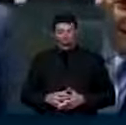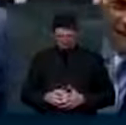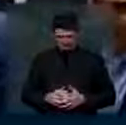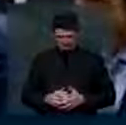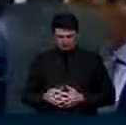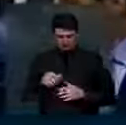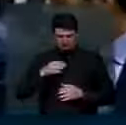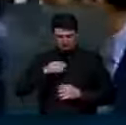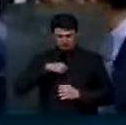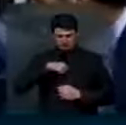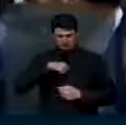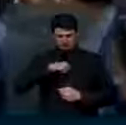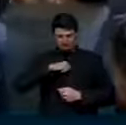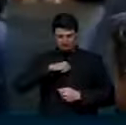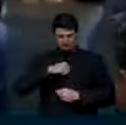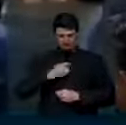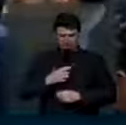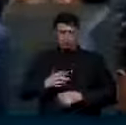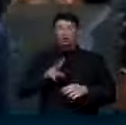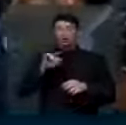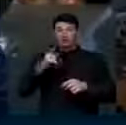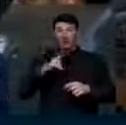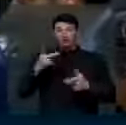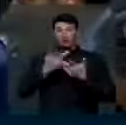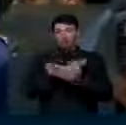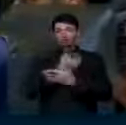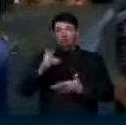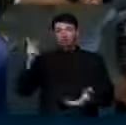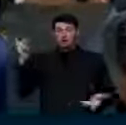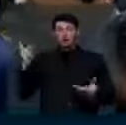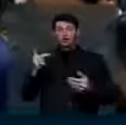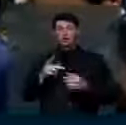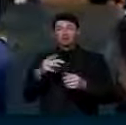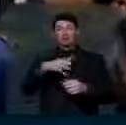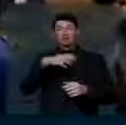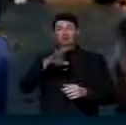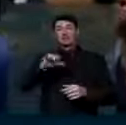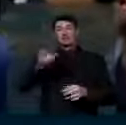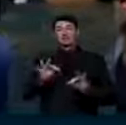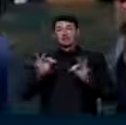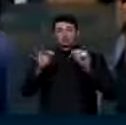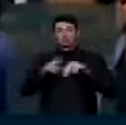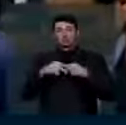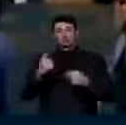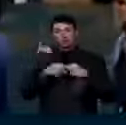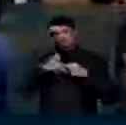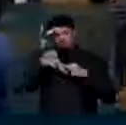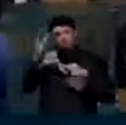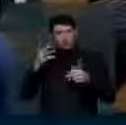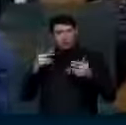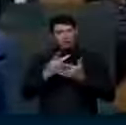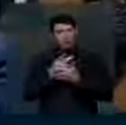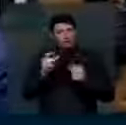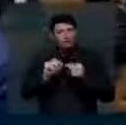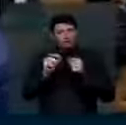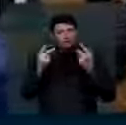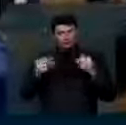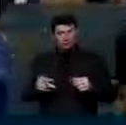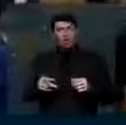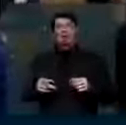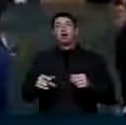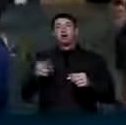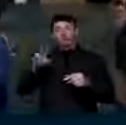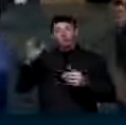um procedimento que vai acabar na Justiça, lá na Comissão de Ciência e Tecnologia, por causa de um desses depoimentos. Portanto, são